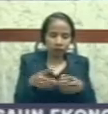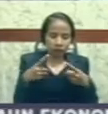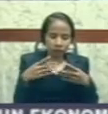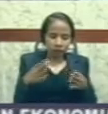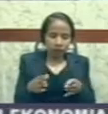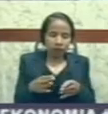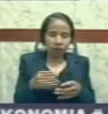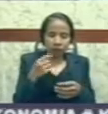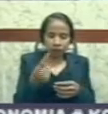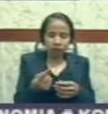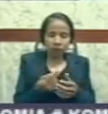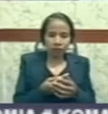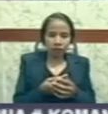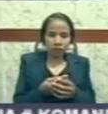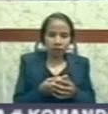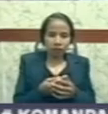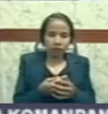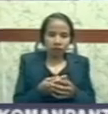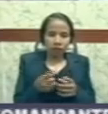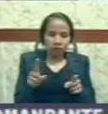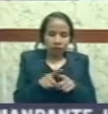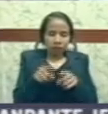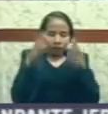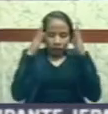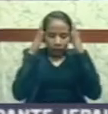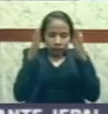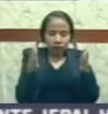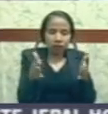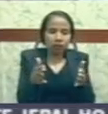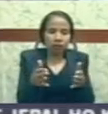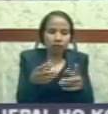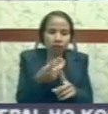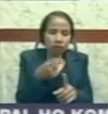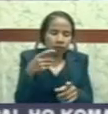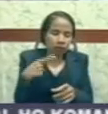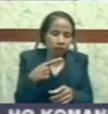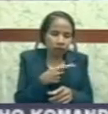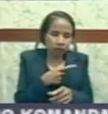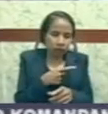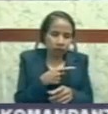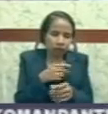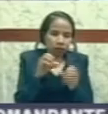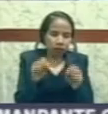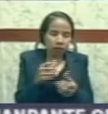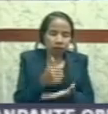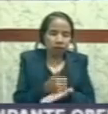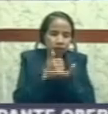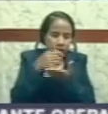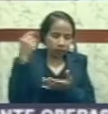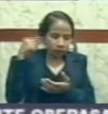Bianco de Hané. Nessa intenção, Nida, Rossi Parlamento Ninian, a tu facilitamos o